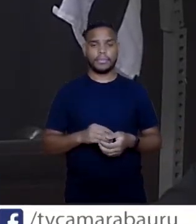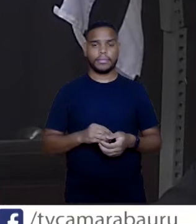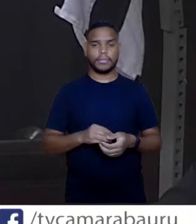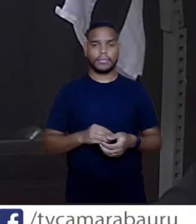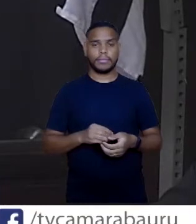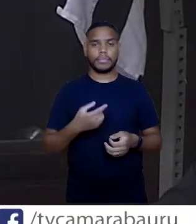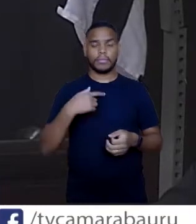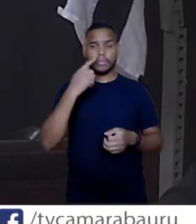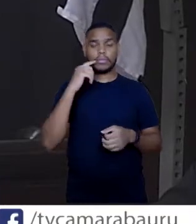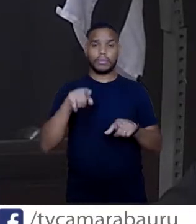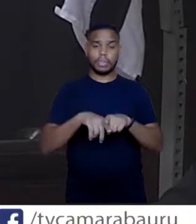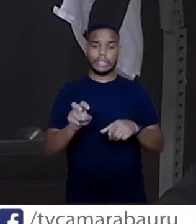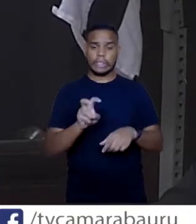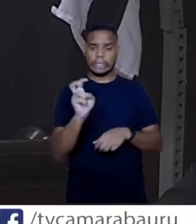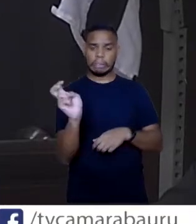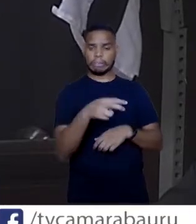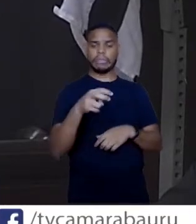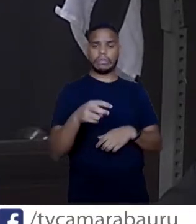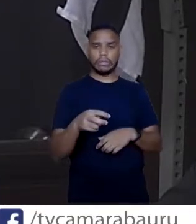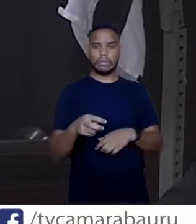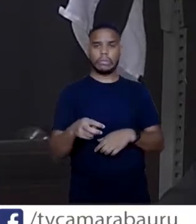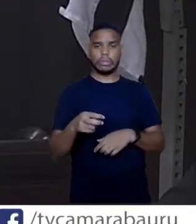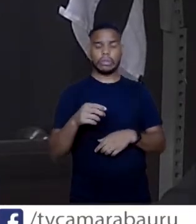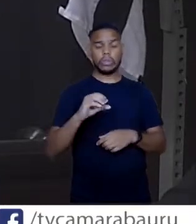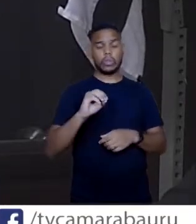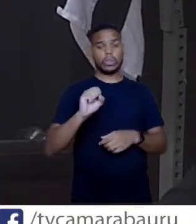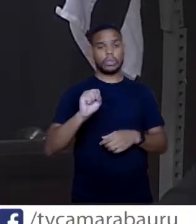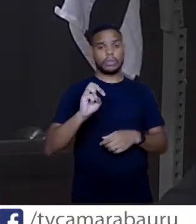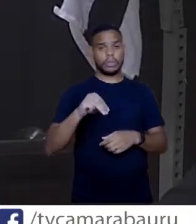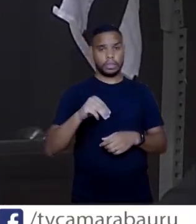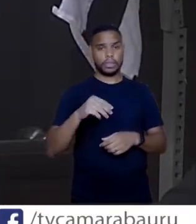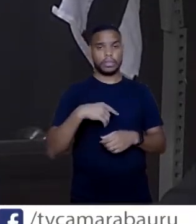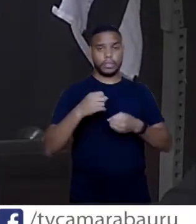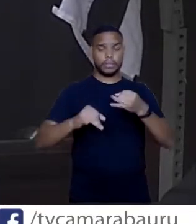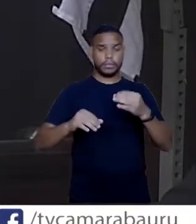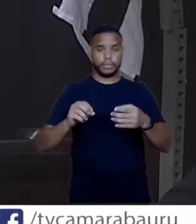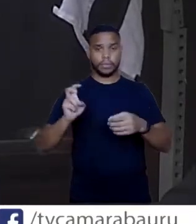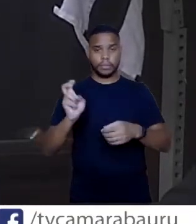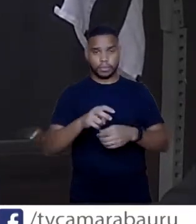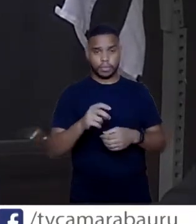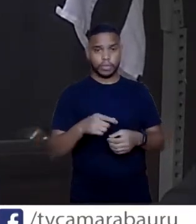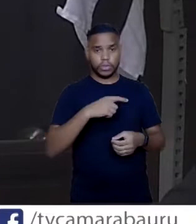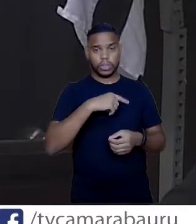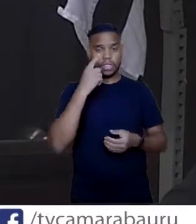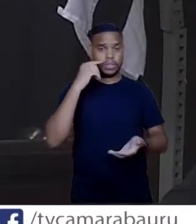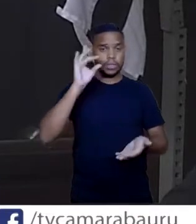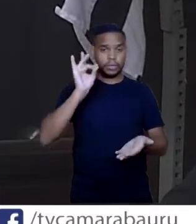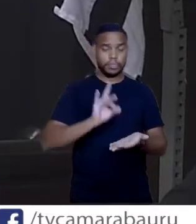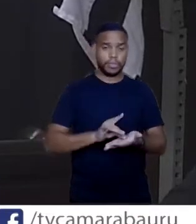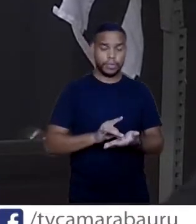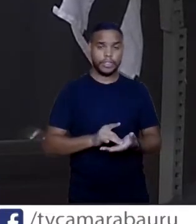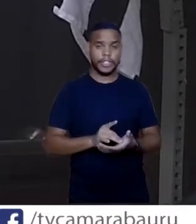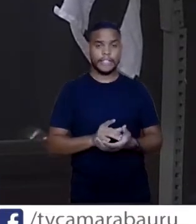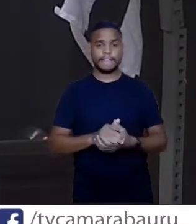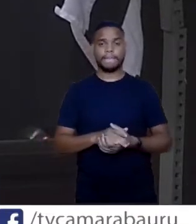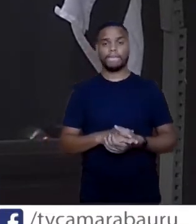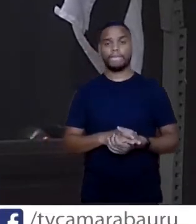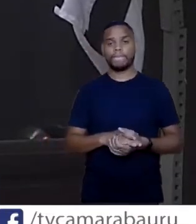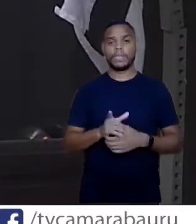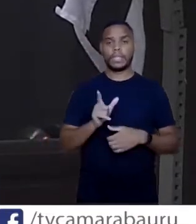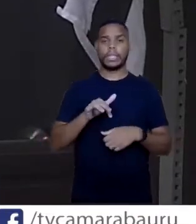cobra a organização mundial de saúde plásticos picadas de cobra oficialmente como uma doença